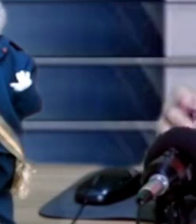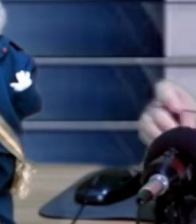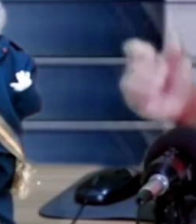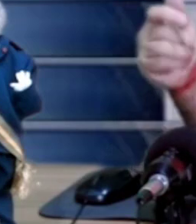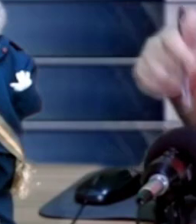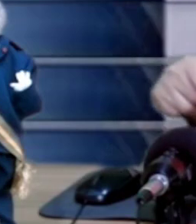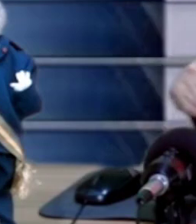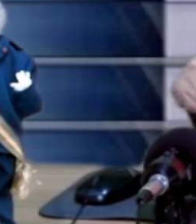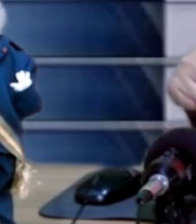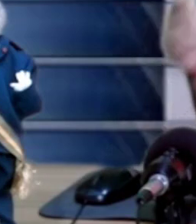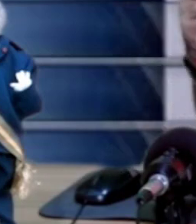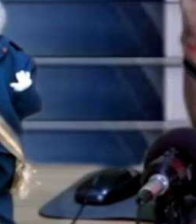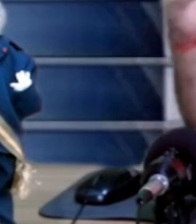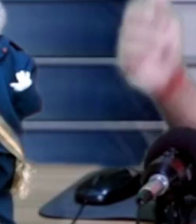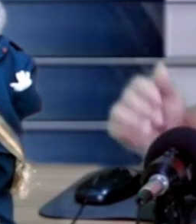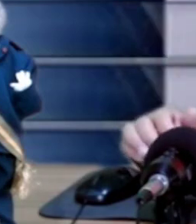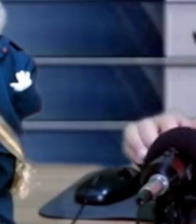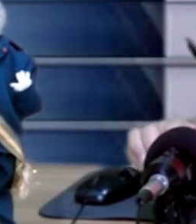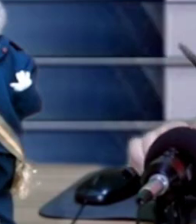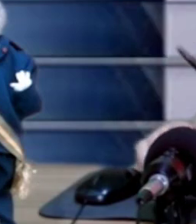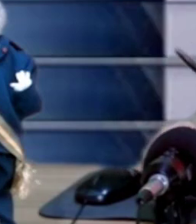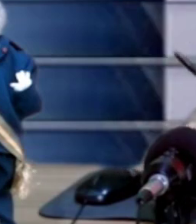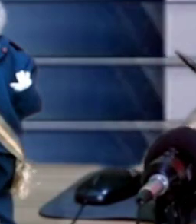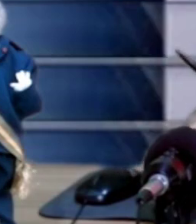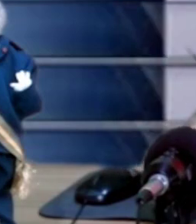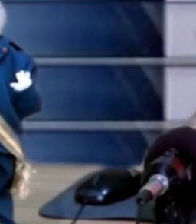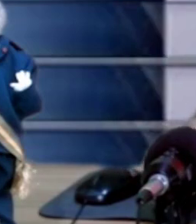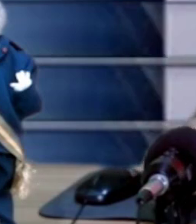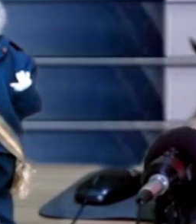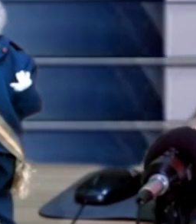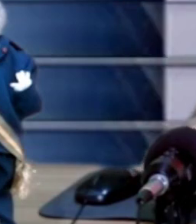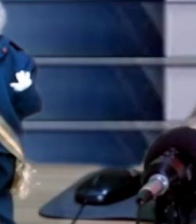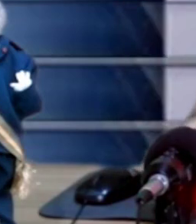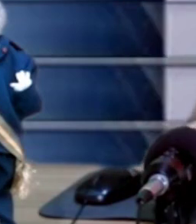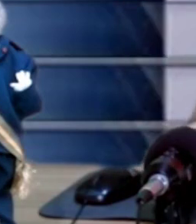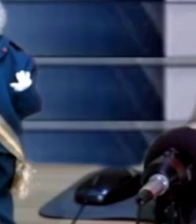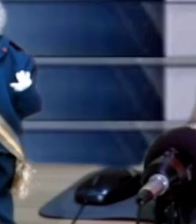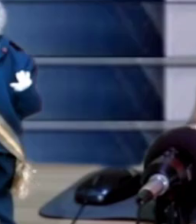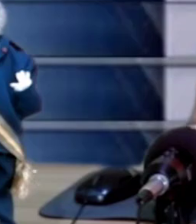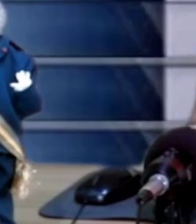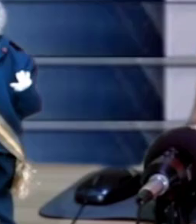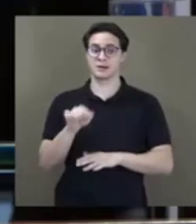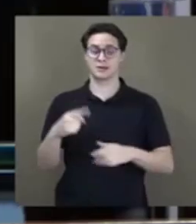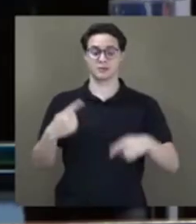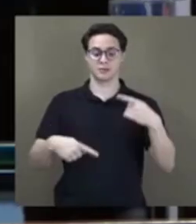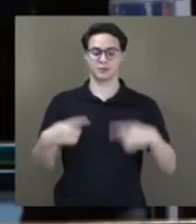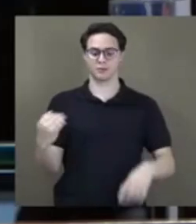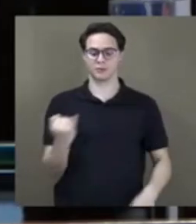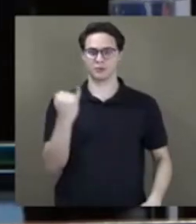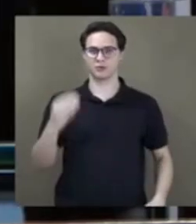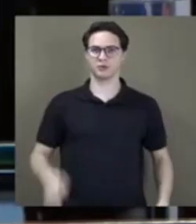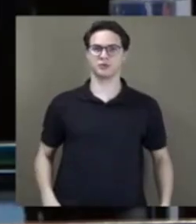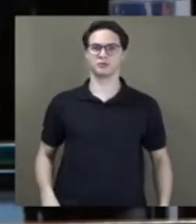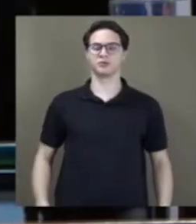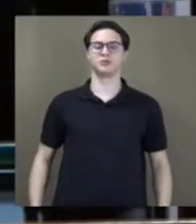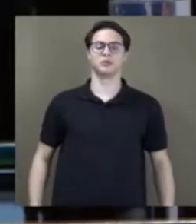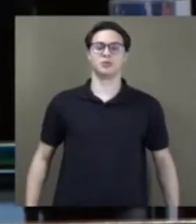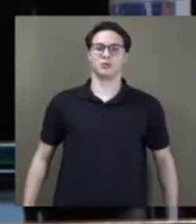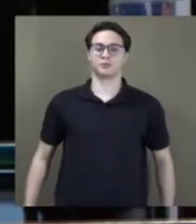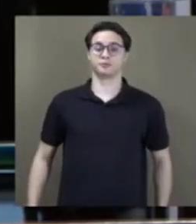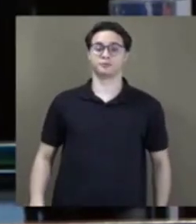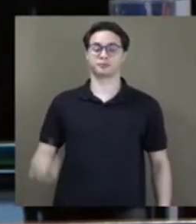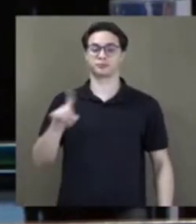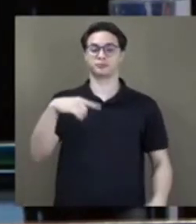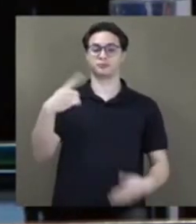adiante. Vamos a esse novo golaço do nosso gigante Flávio Dino. Continuando a lista dos oradores